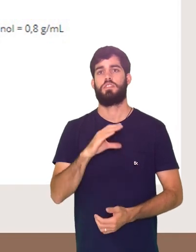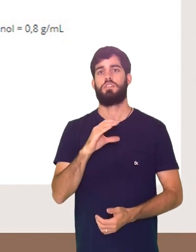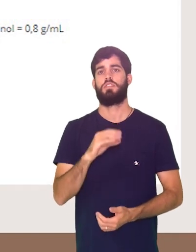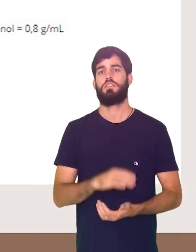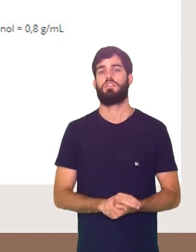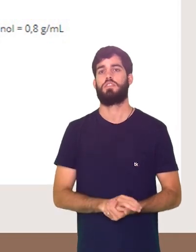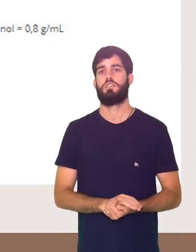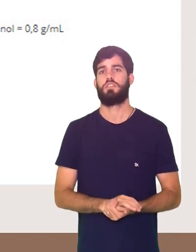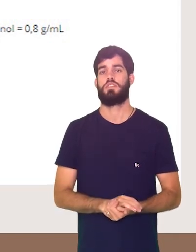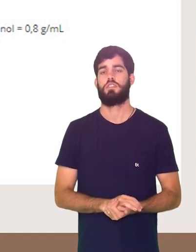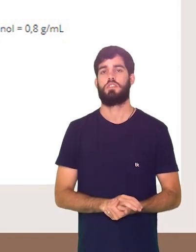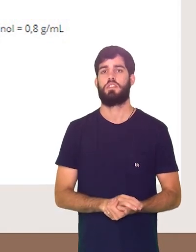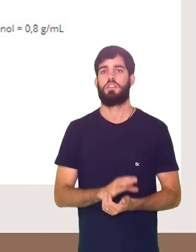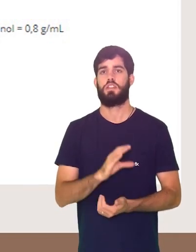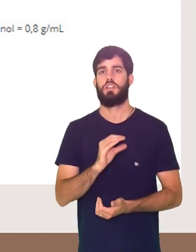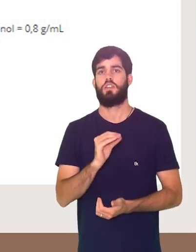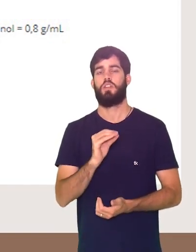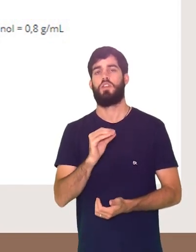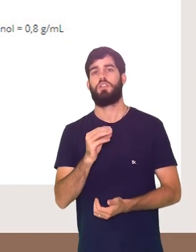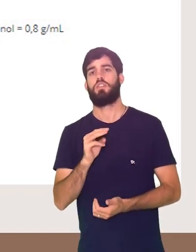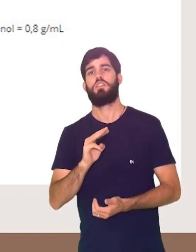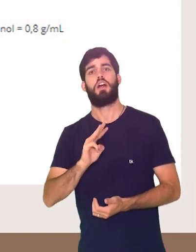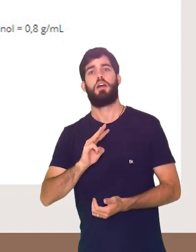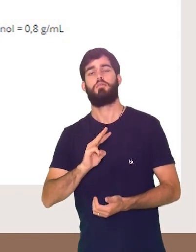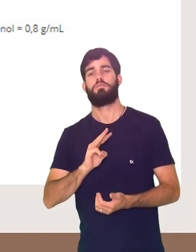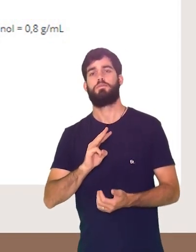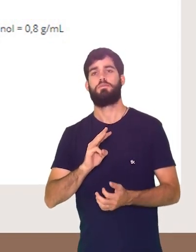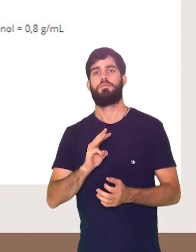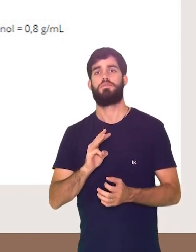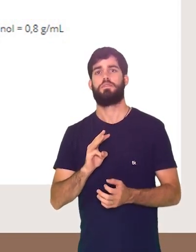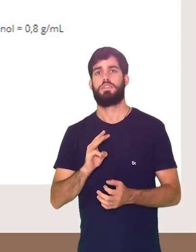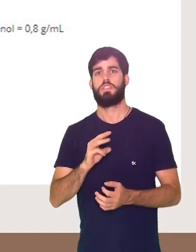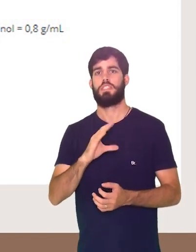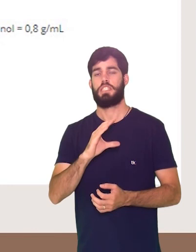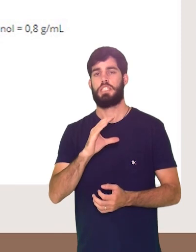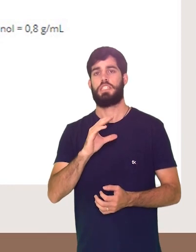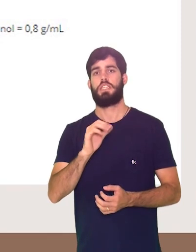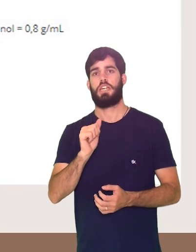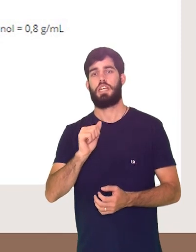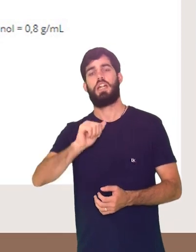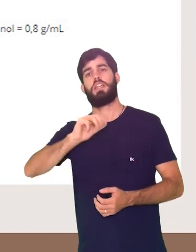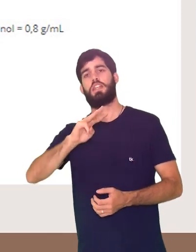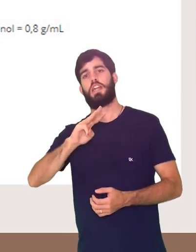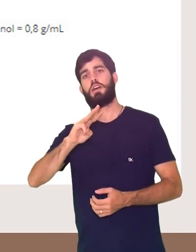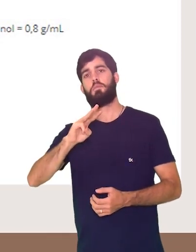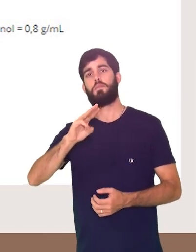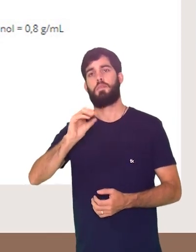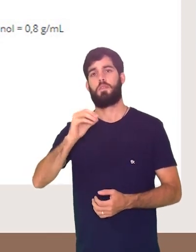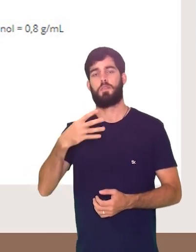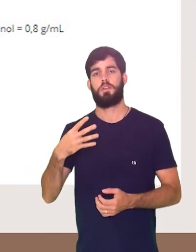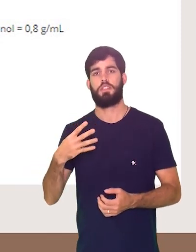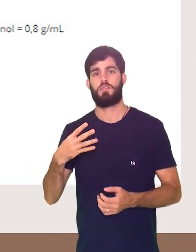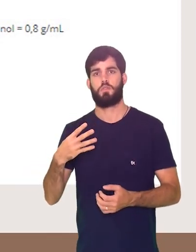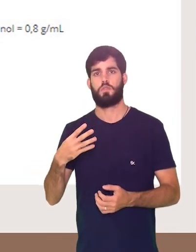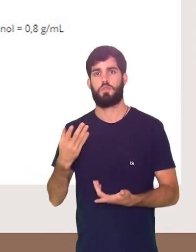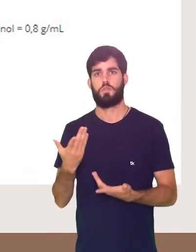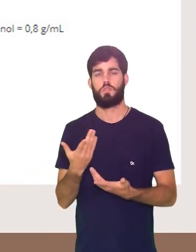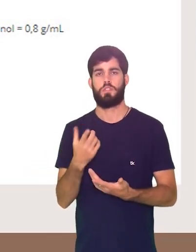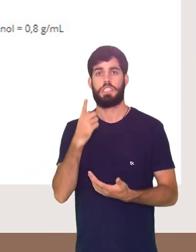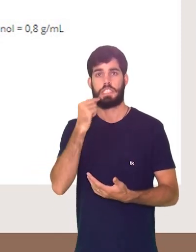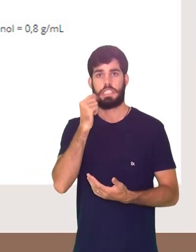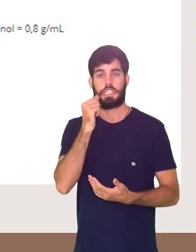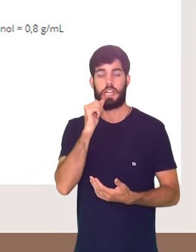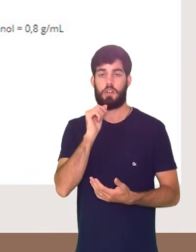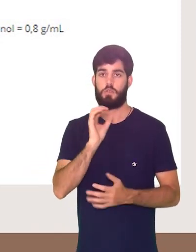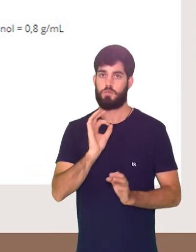isso é um absurdo, isso é uma falácia. O CaWO4 é um sal. Sal porque tem metais e